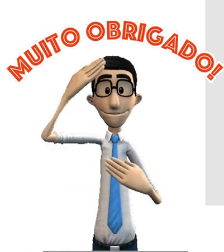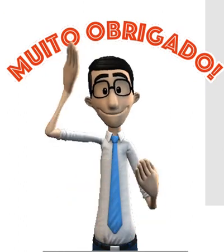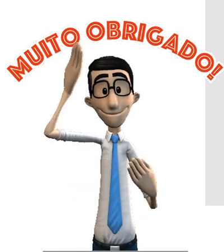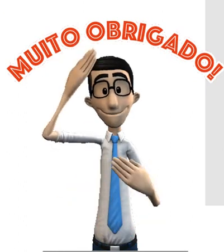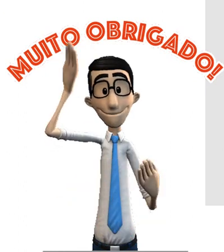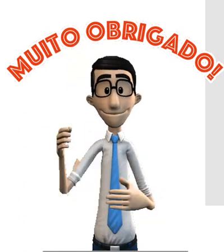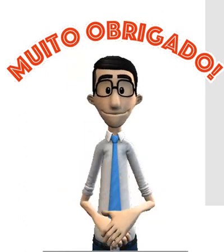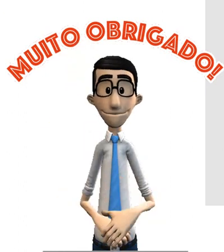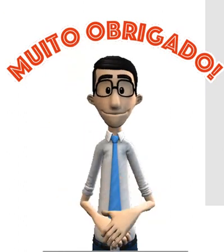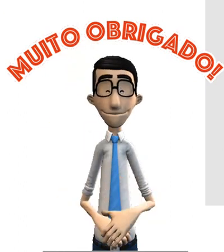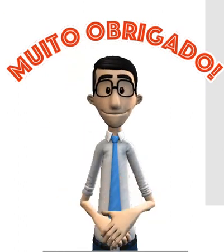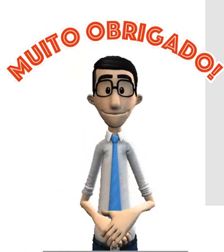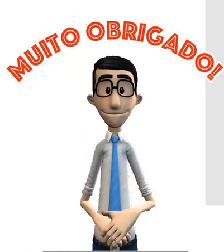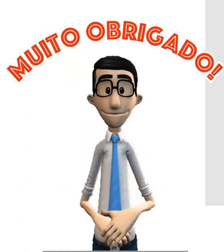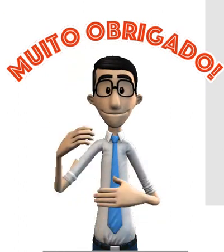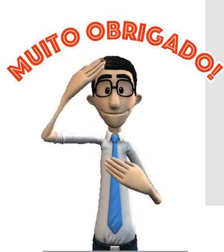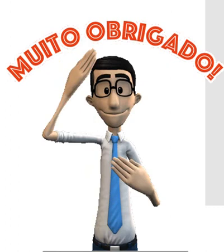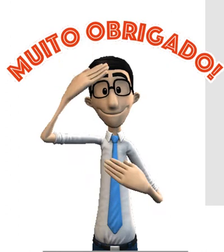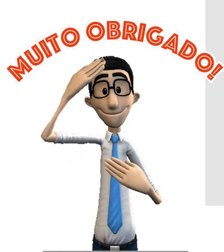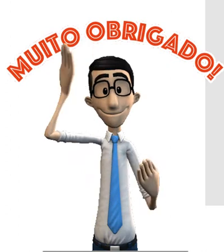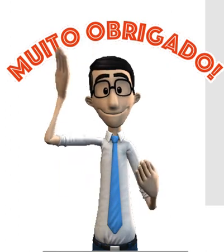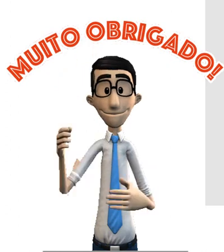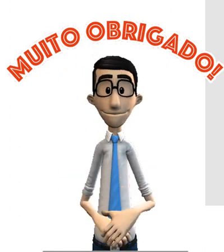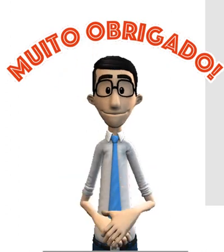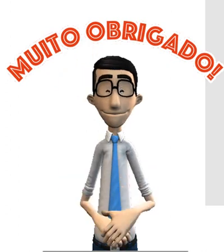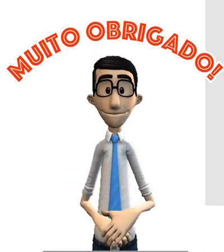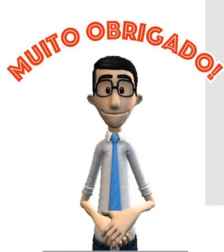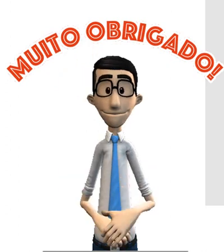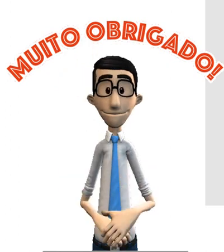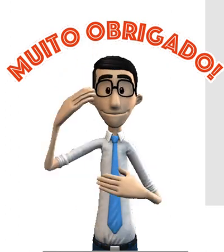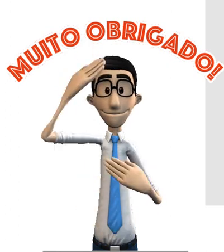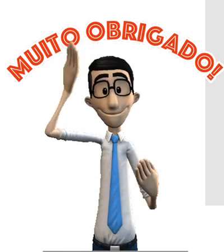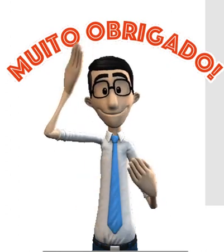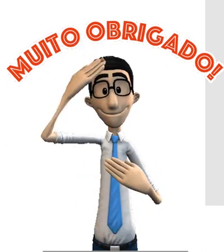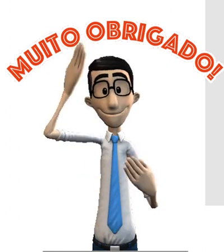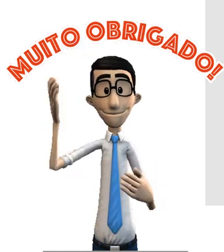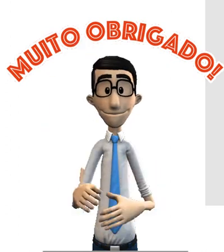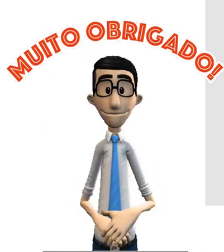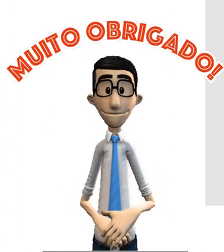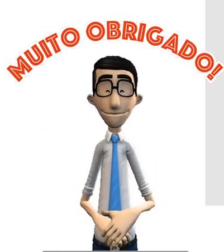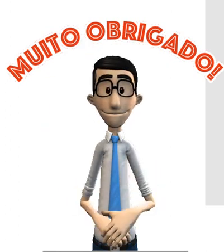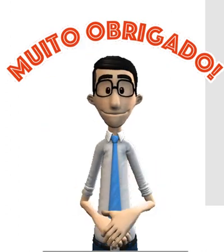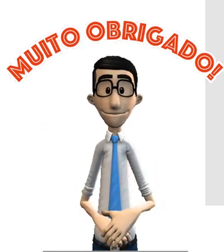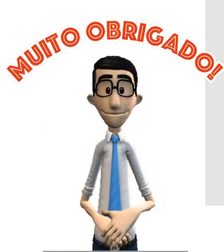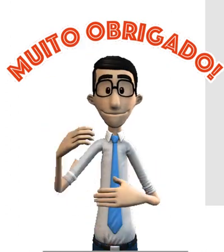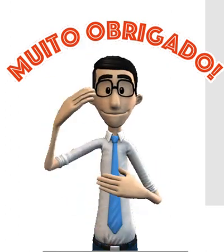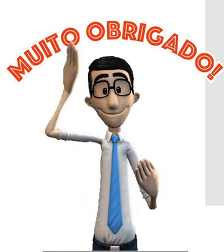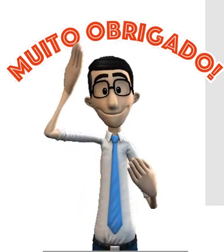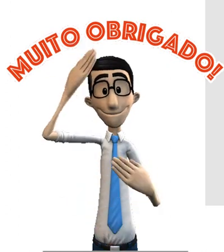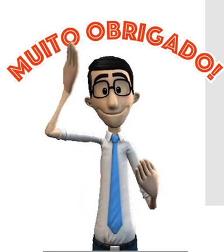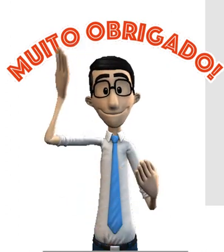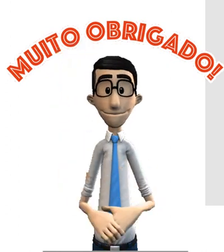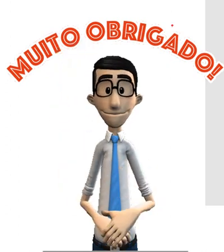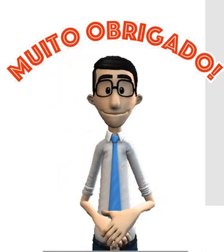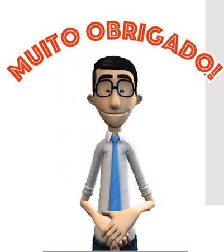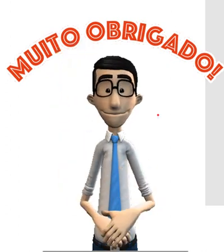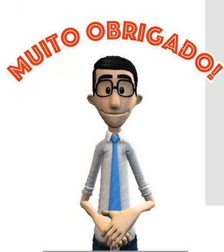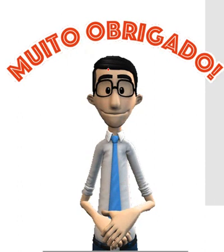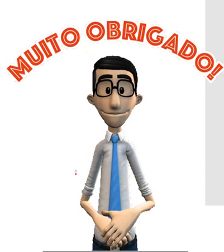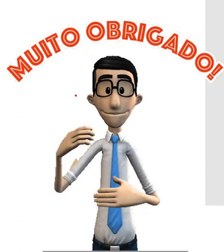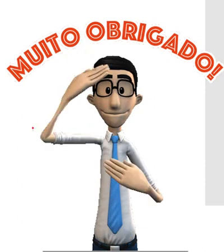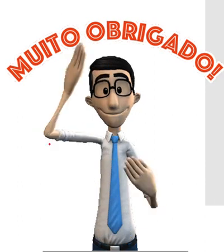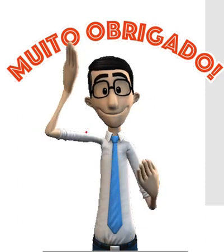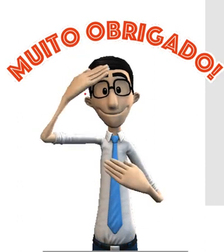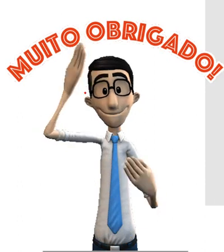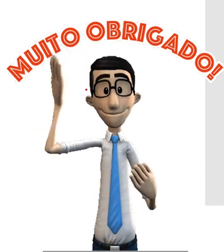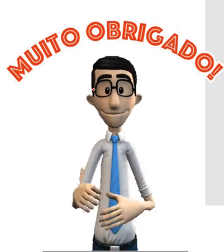mista, tá? Então, quando nós fazemos uso das duas linguagens aqui para transmitir uma mensagem, nós utilizamos a linguagem mista.